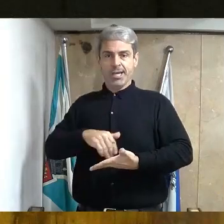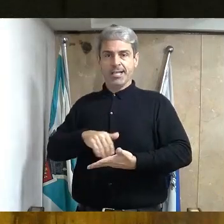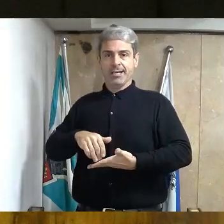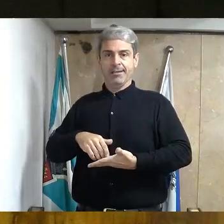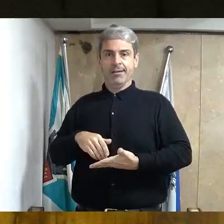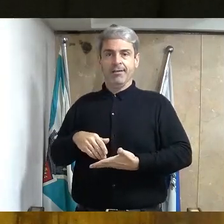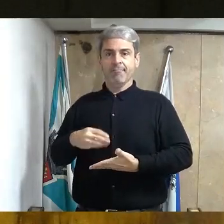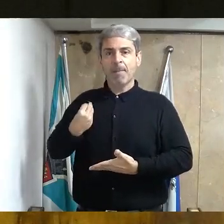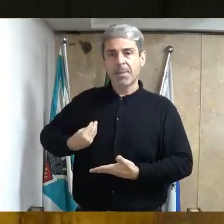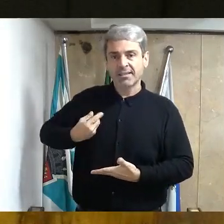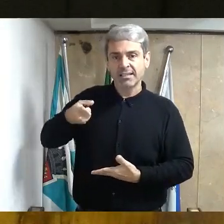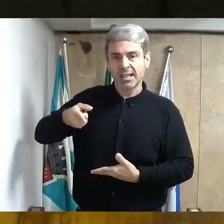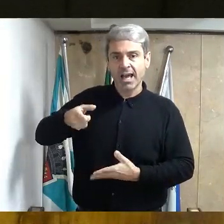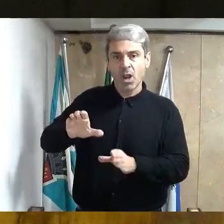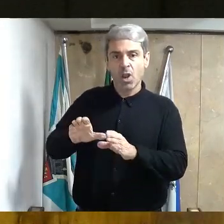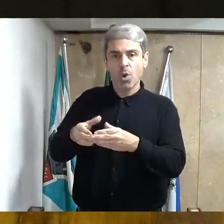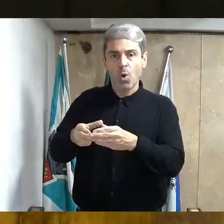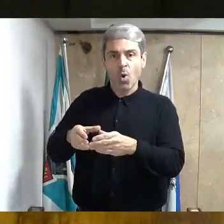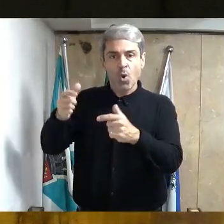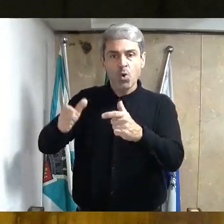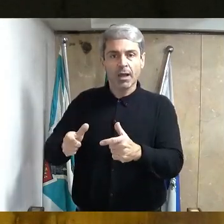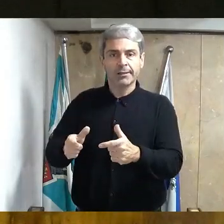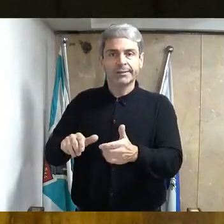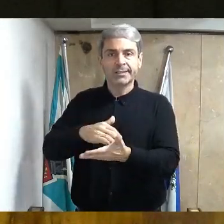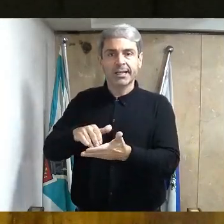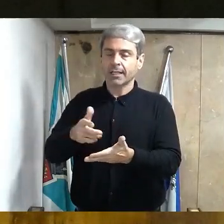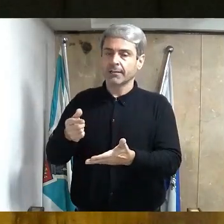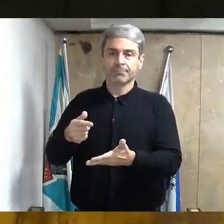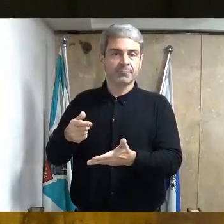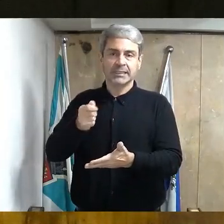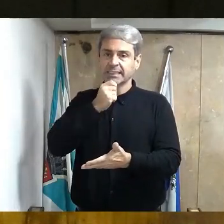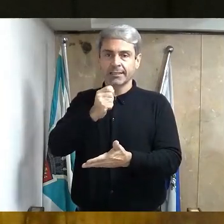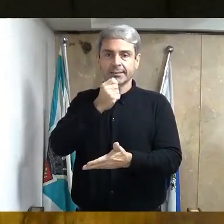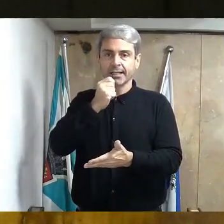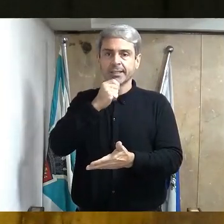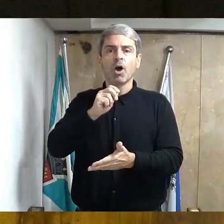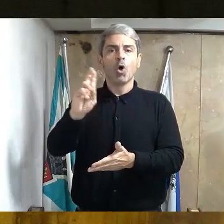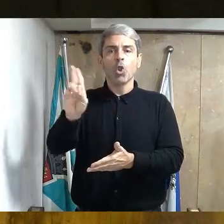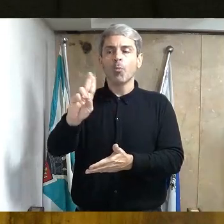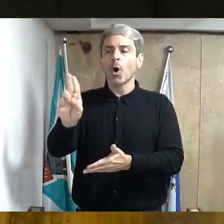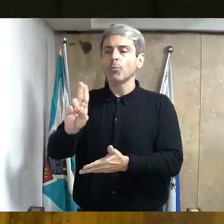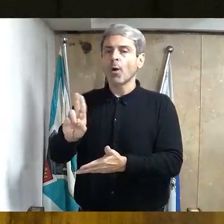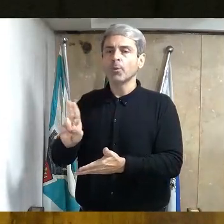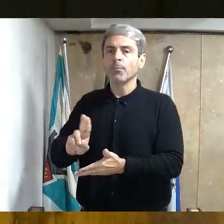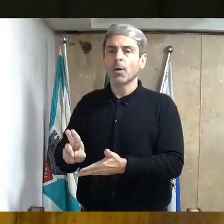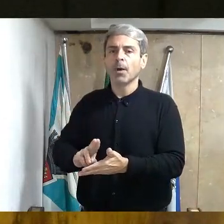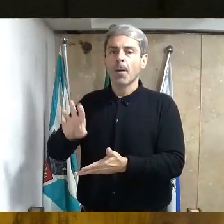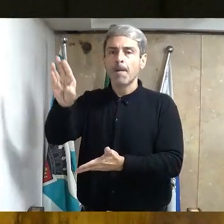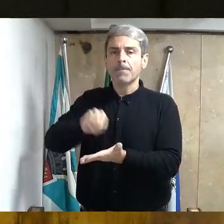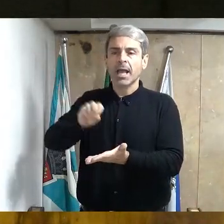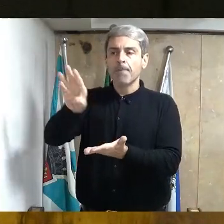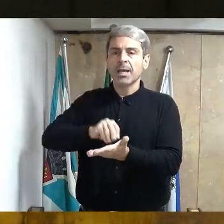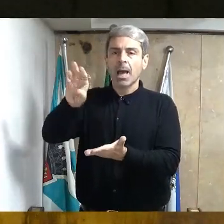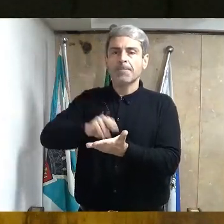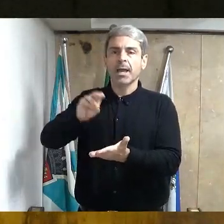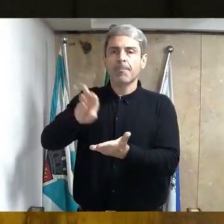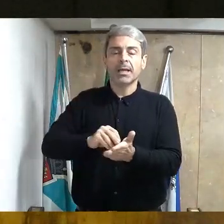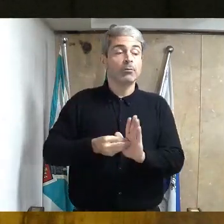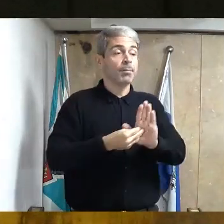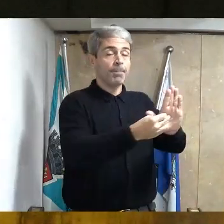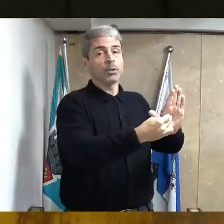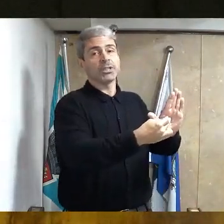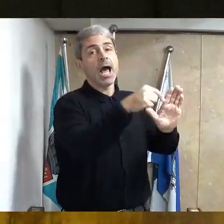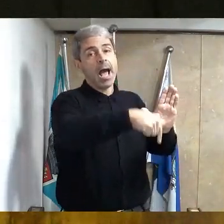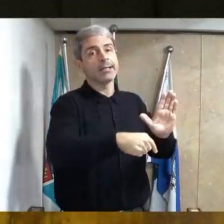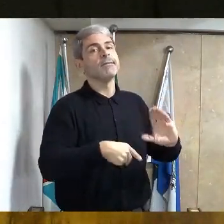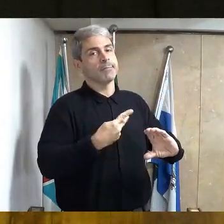secretaria. E olha que eu já comecei a pegar os nomes para trazer para essa casa, nome, cargo e valor. Então agora